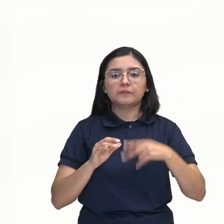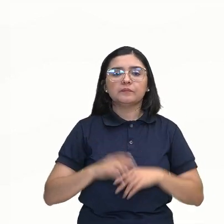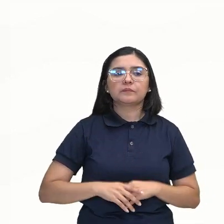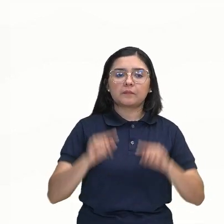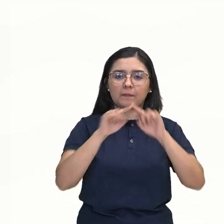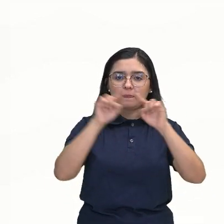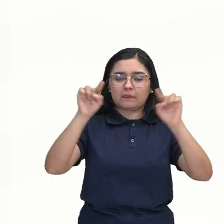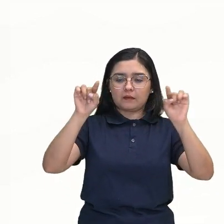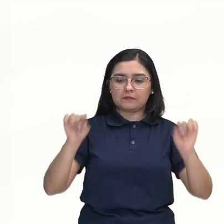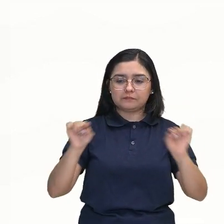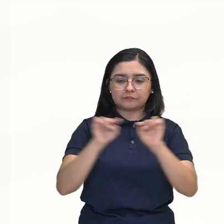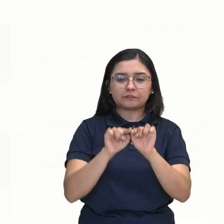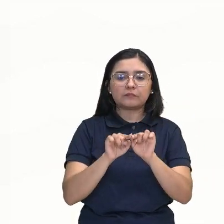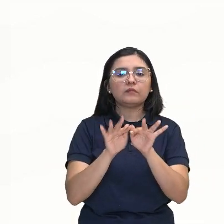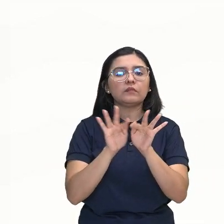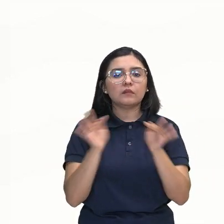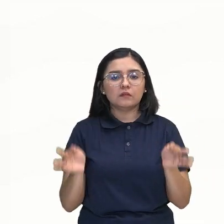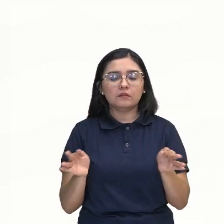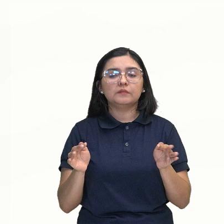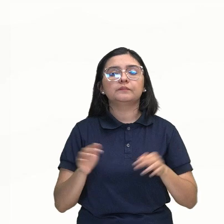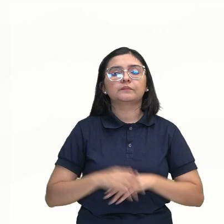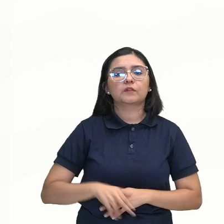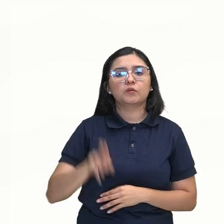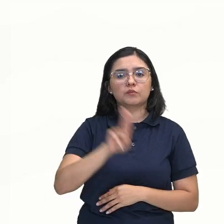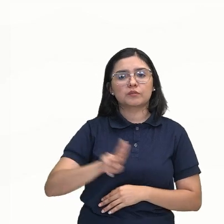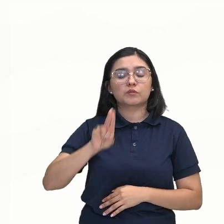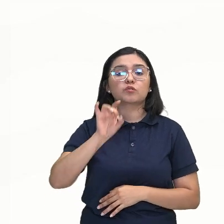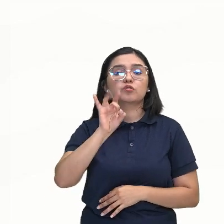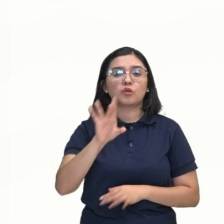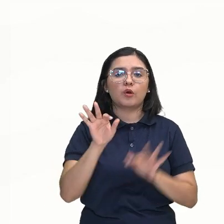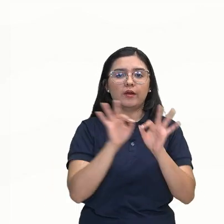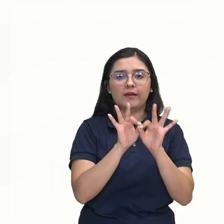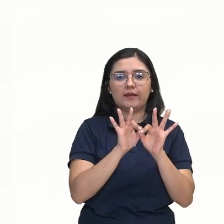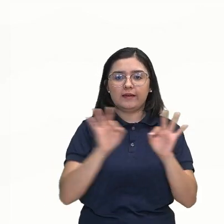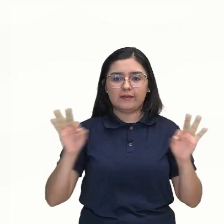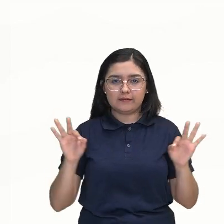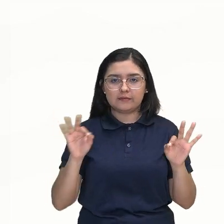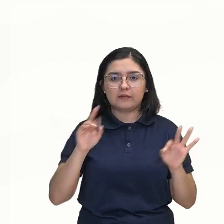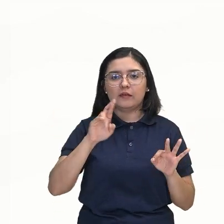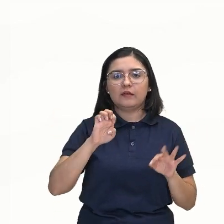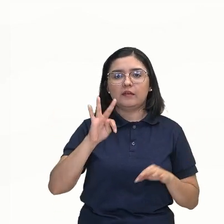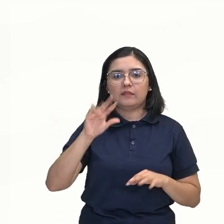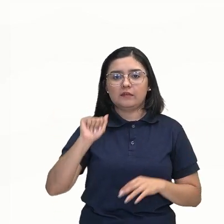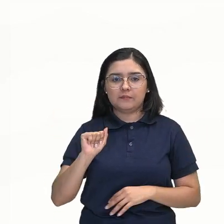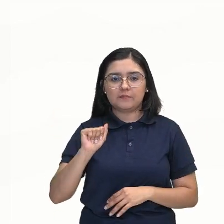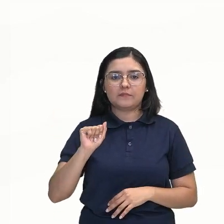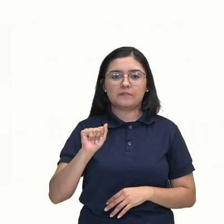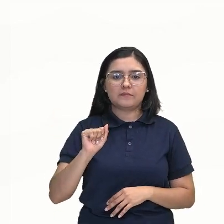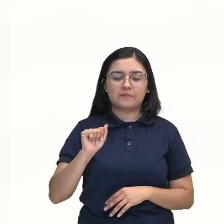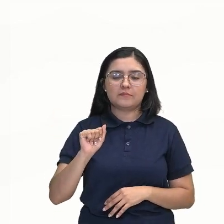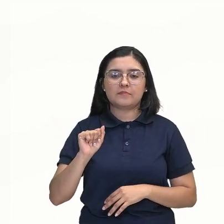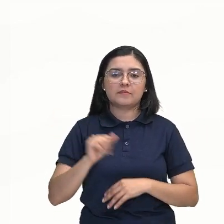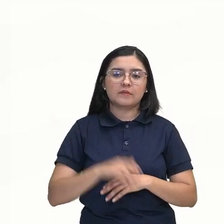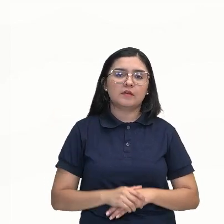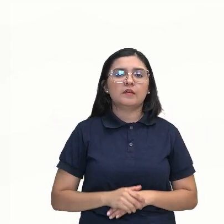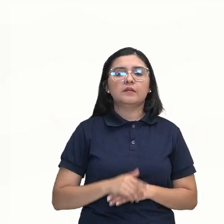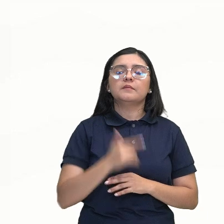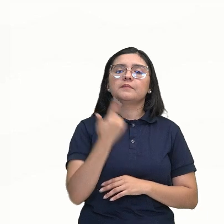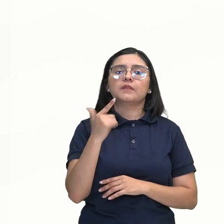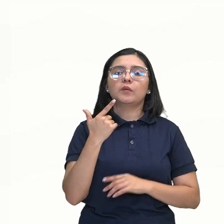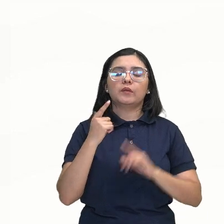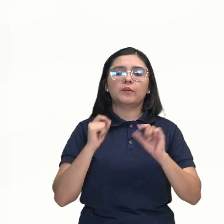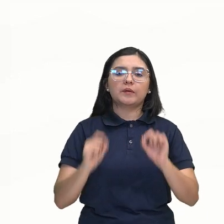fechadas, simples, certo? Somente segmentos de reta e,